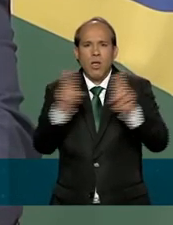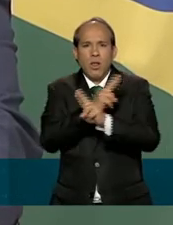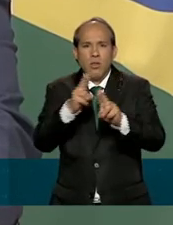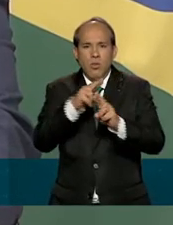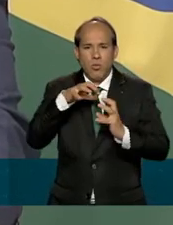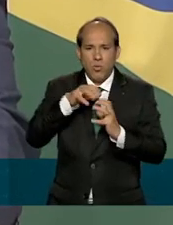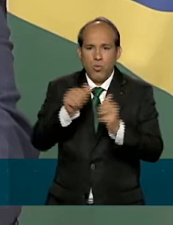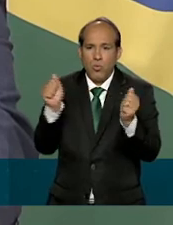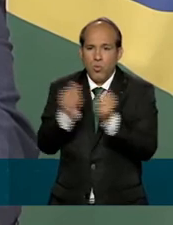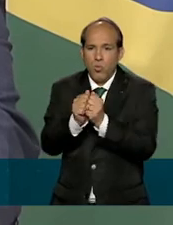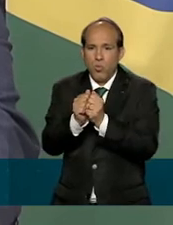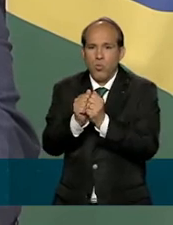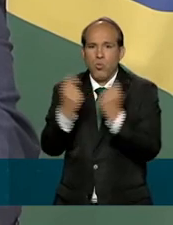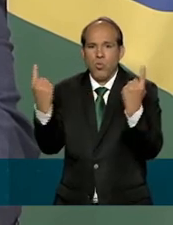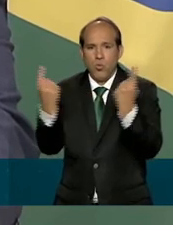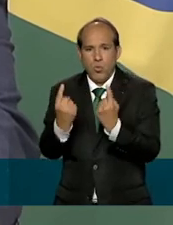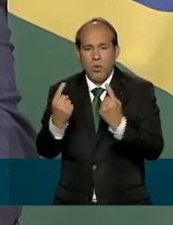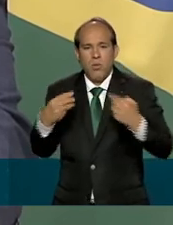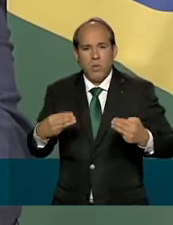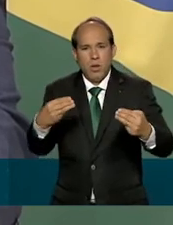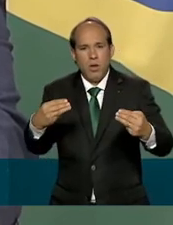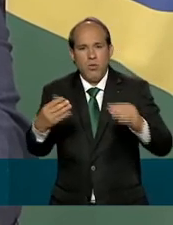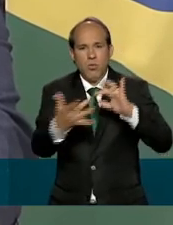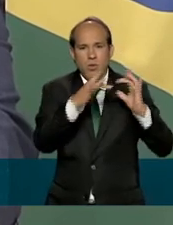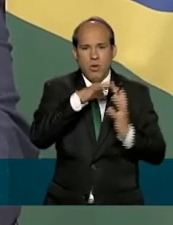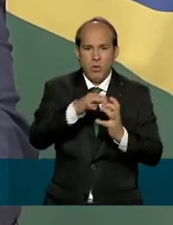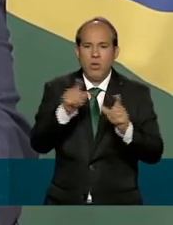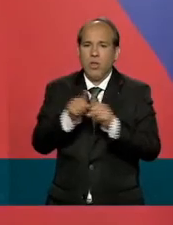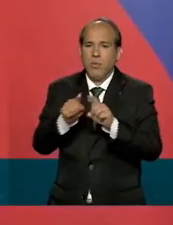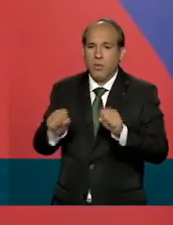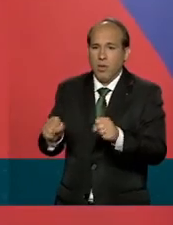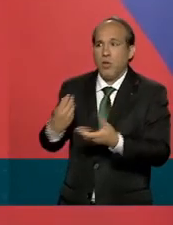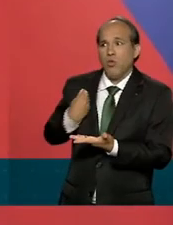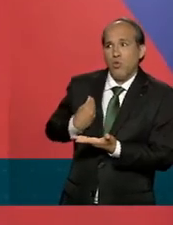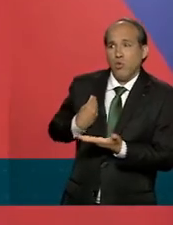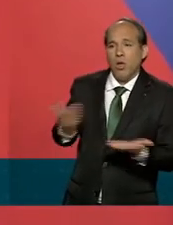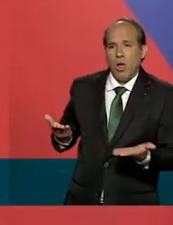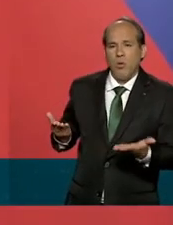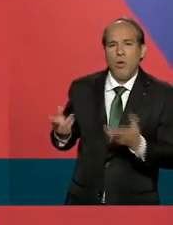do exterior e da defesa, que se realiza nesse momento.